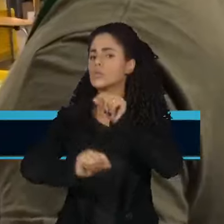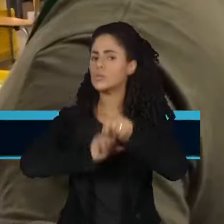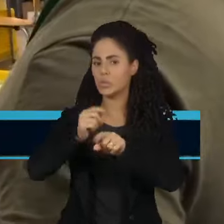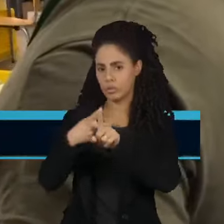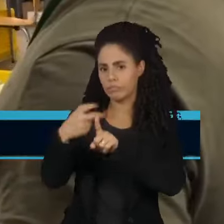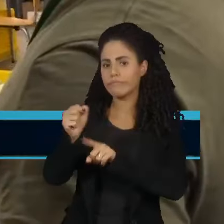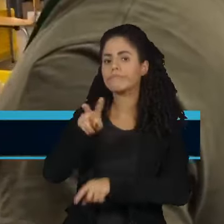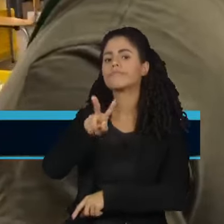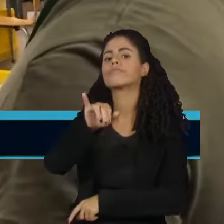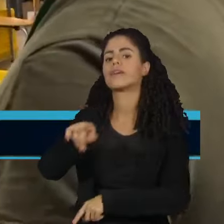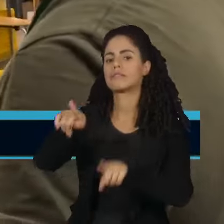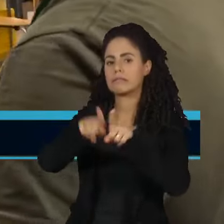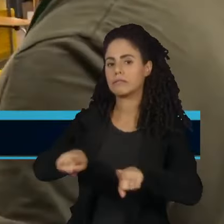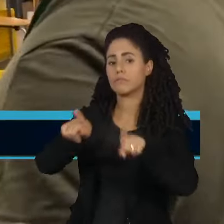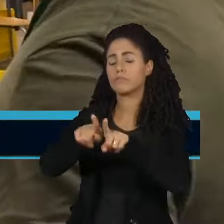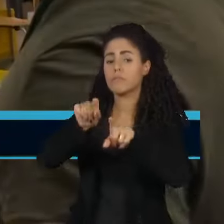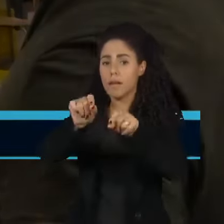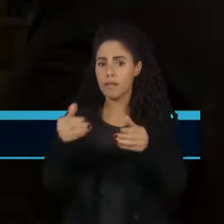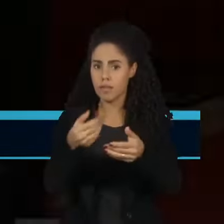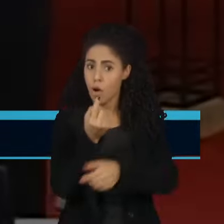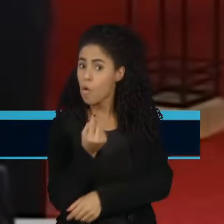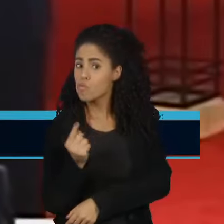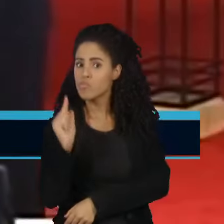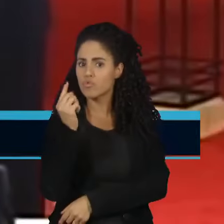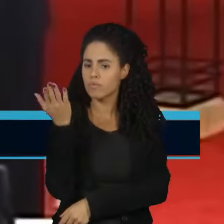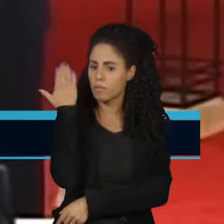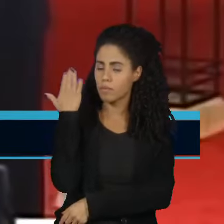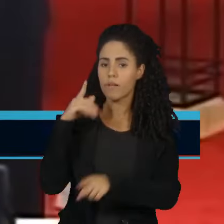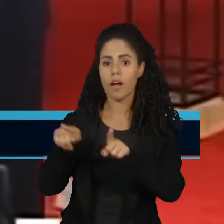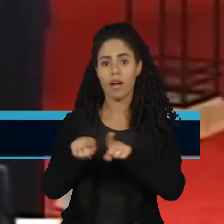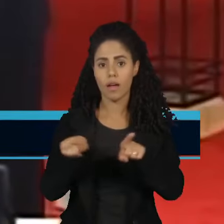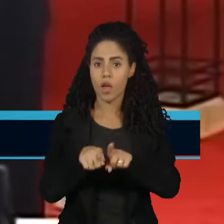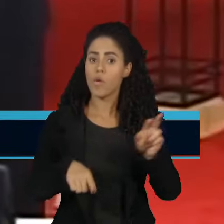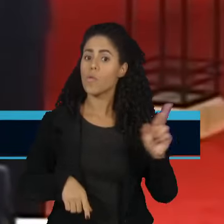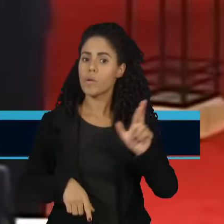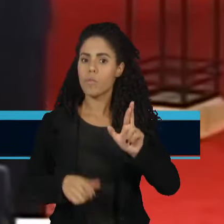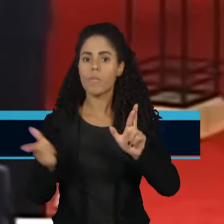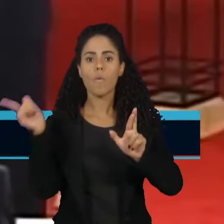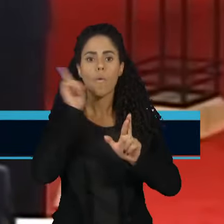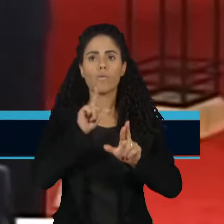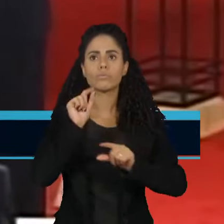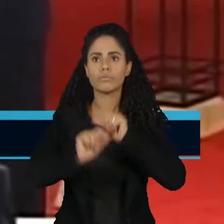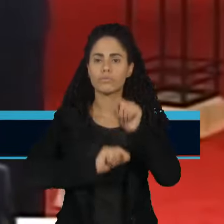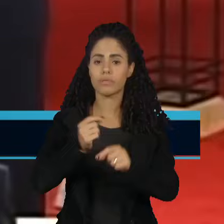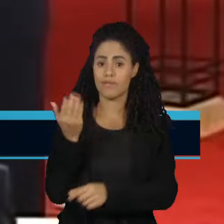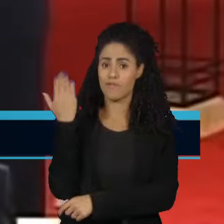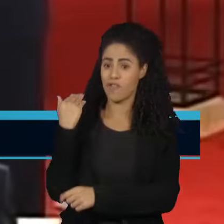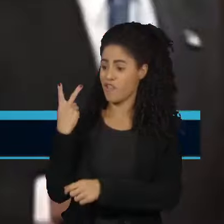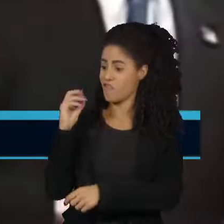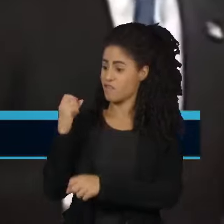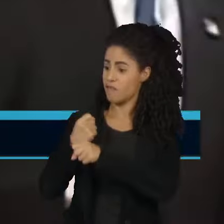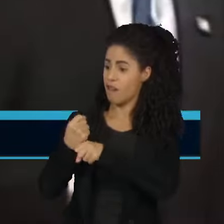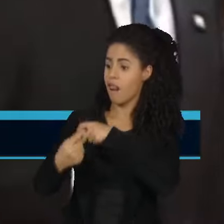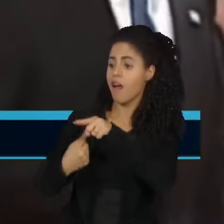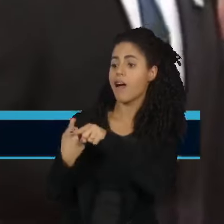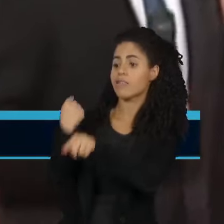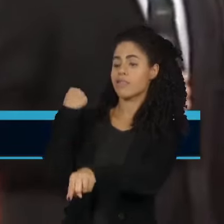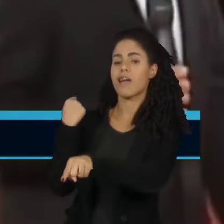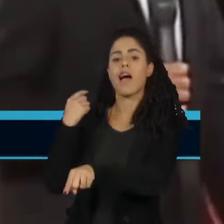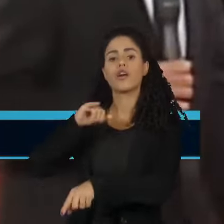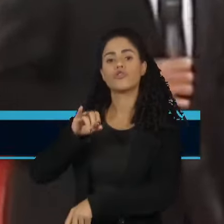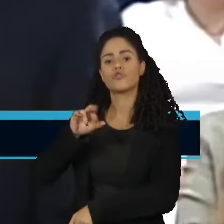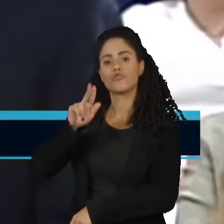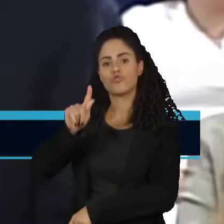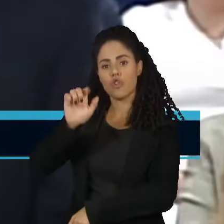vencer no voto popular. A última vez que um republicano alcançou este feito foi há 20 anos, quando George